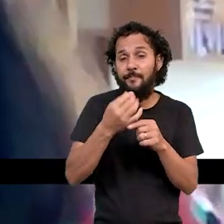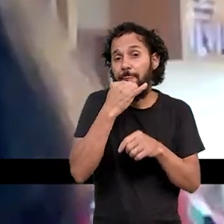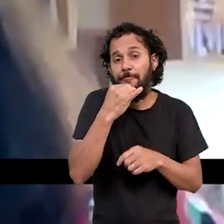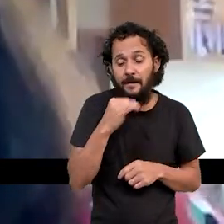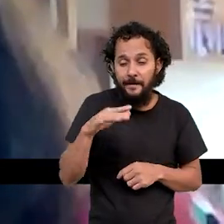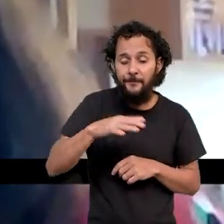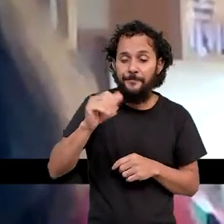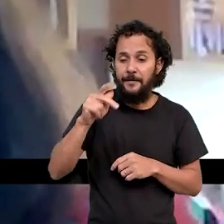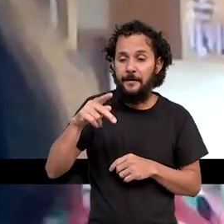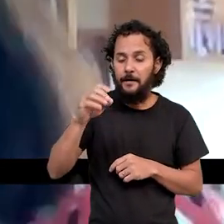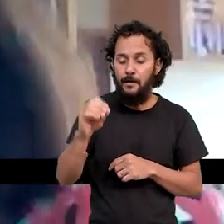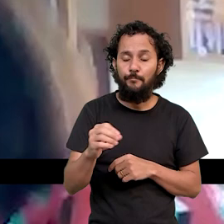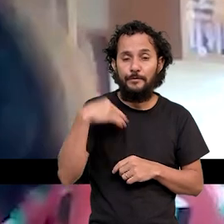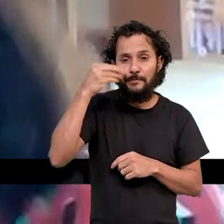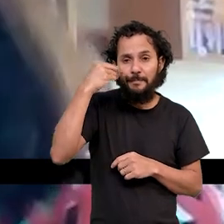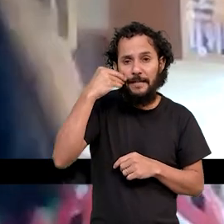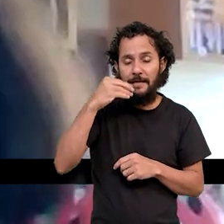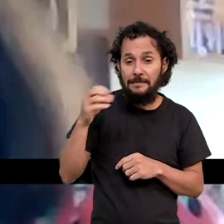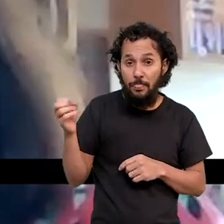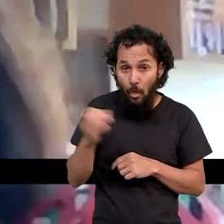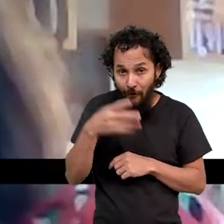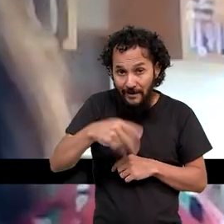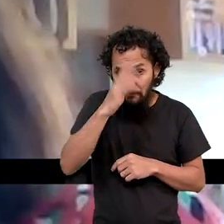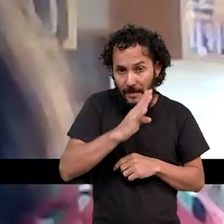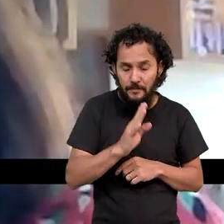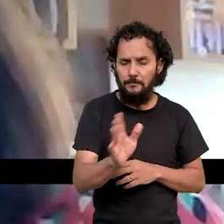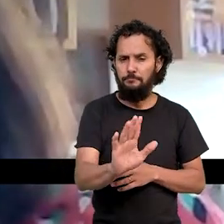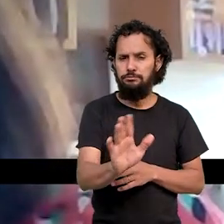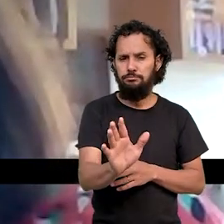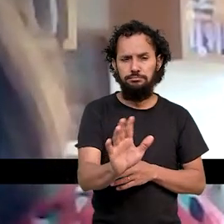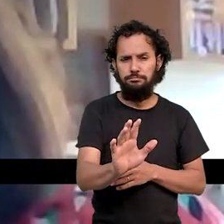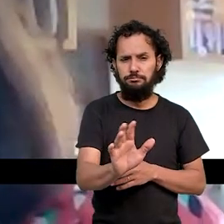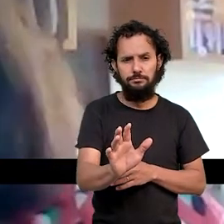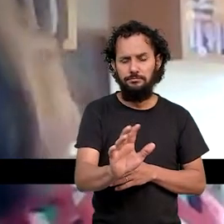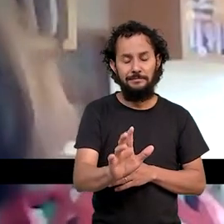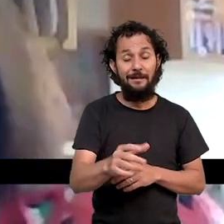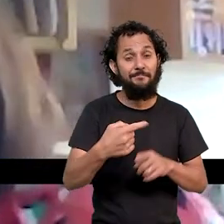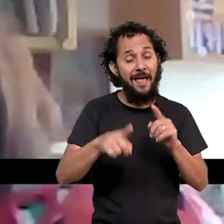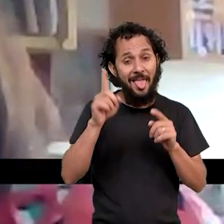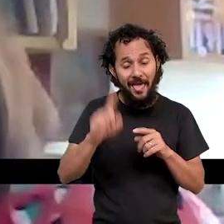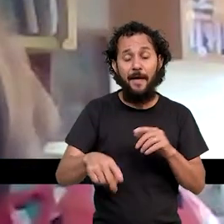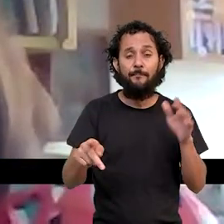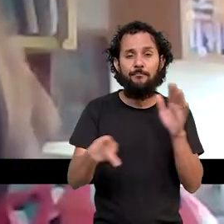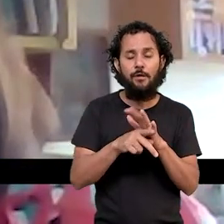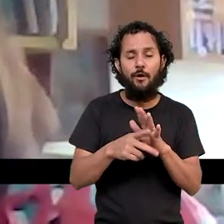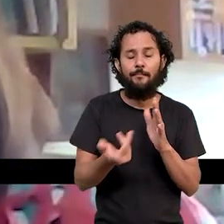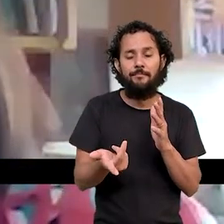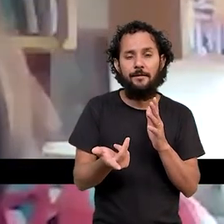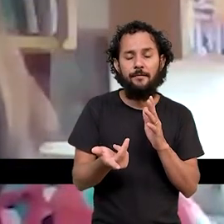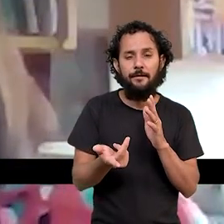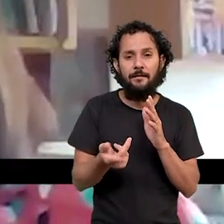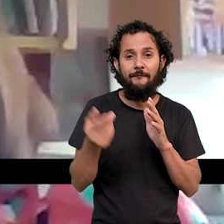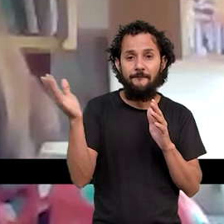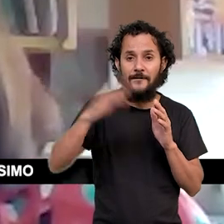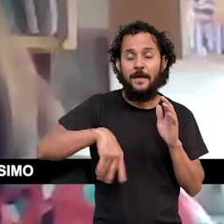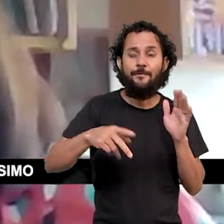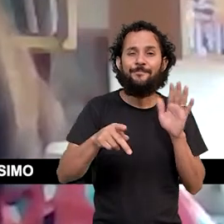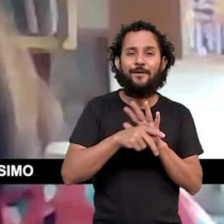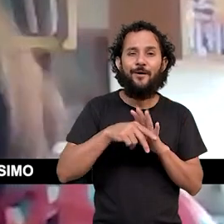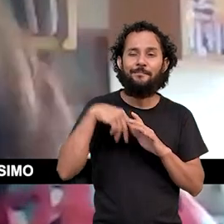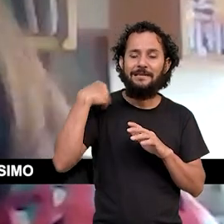por exemplo, os campos de experiência não é uma novidade brasileira. Eles são trazidos